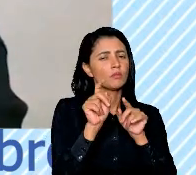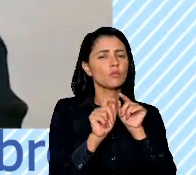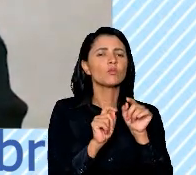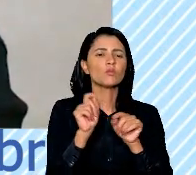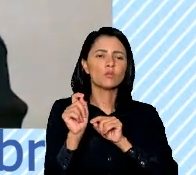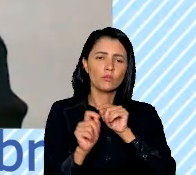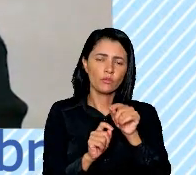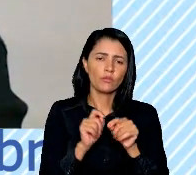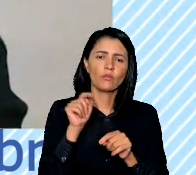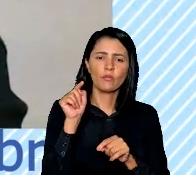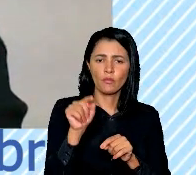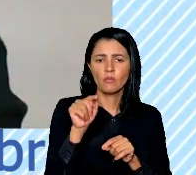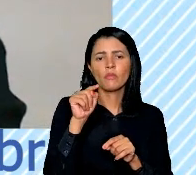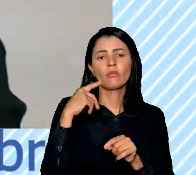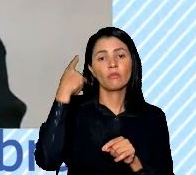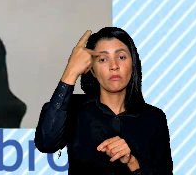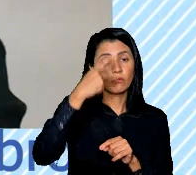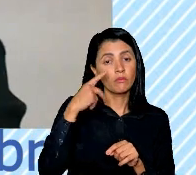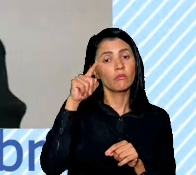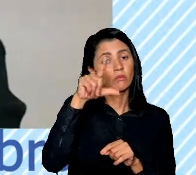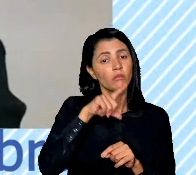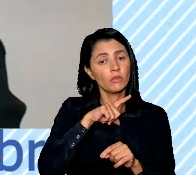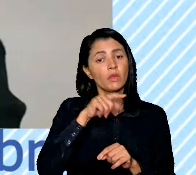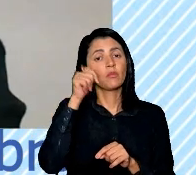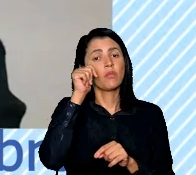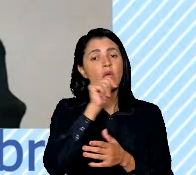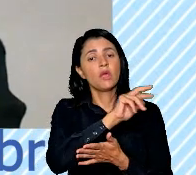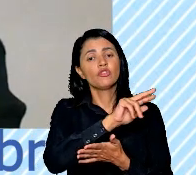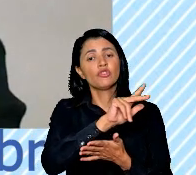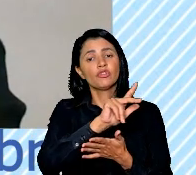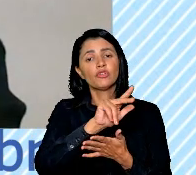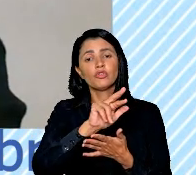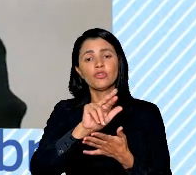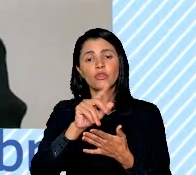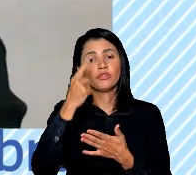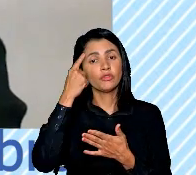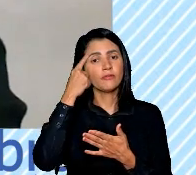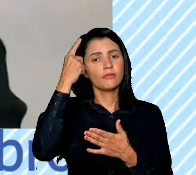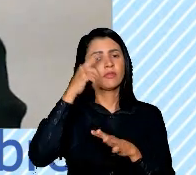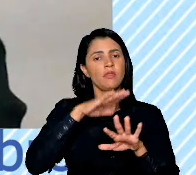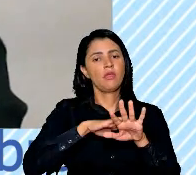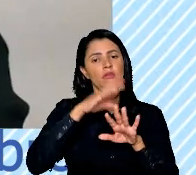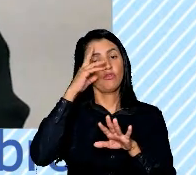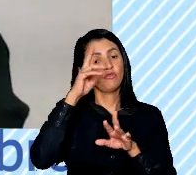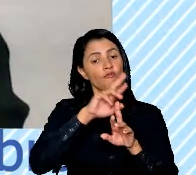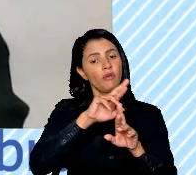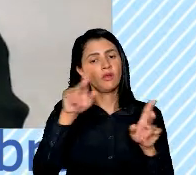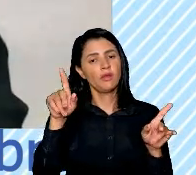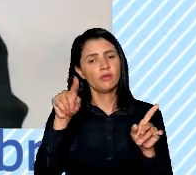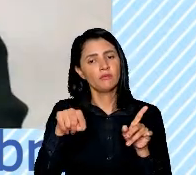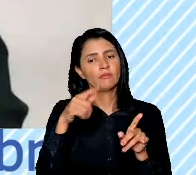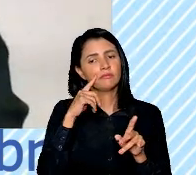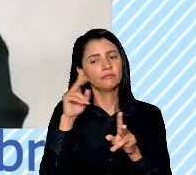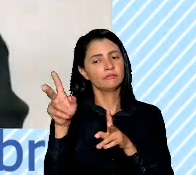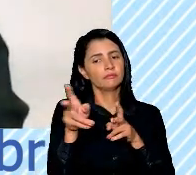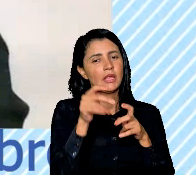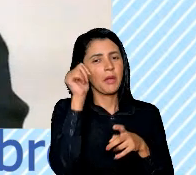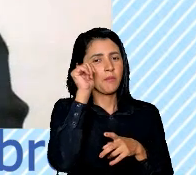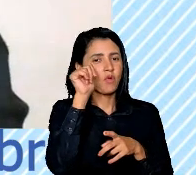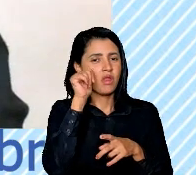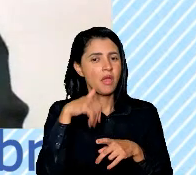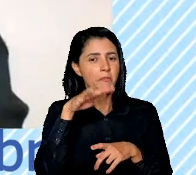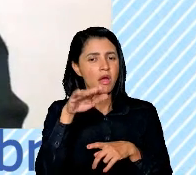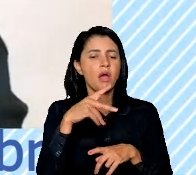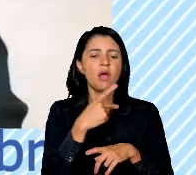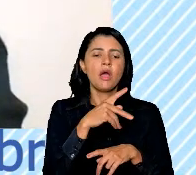no parlamento, por exemplo, mulheres de diferentes espectros ideológicos, né? Então a gente percebe que as mulheres que são mais progressistas,